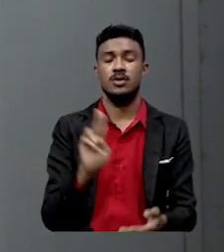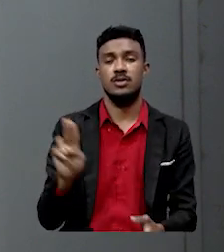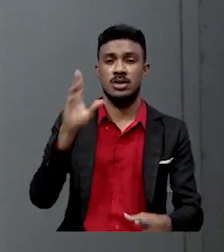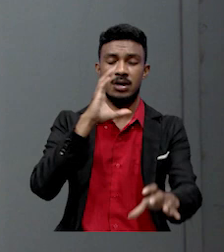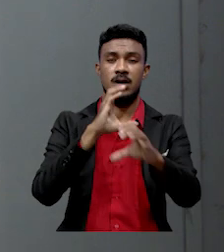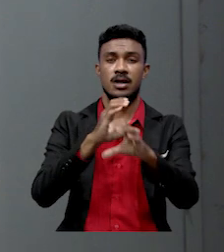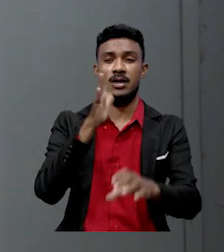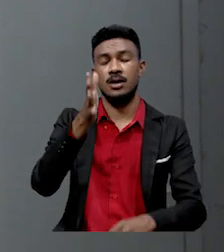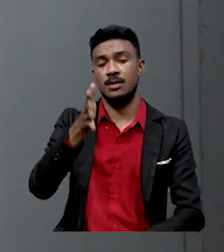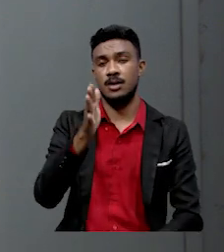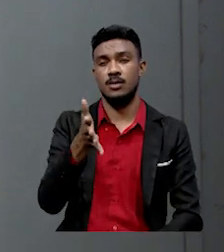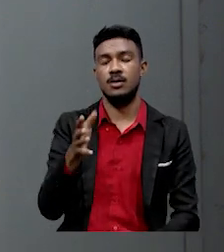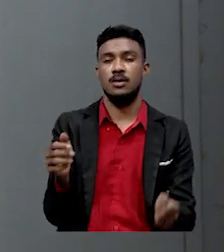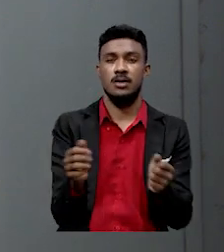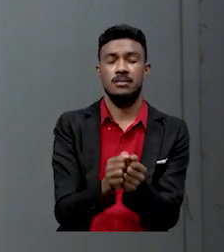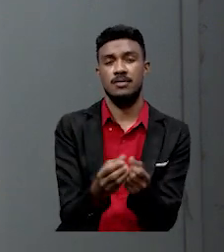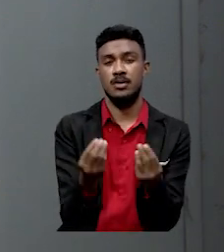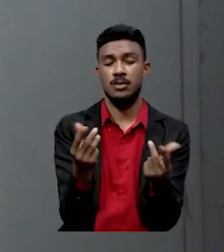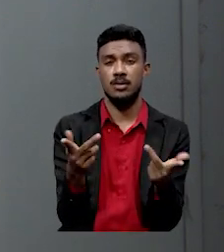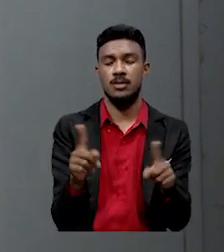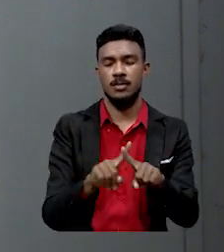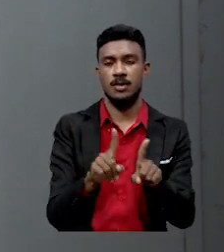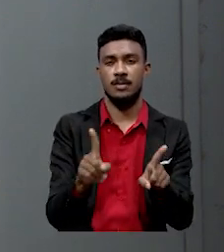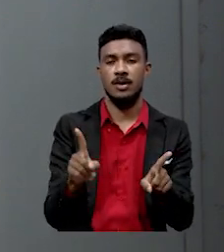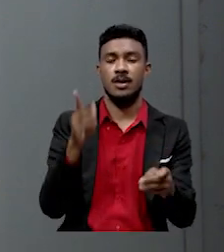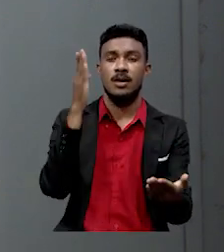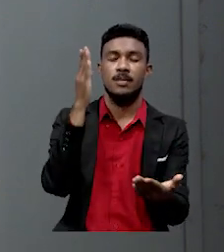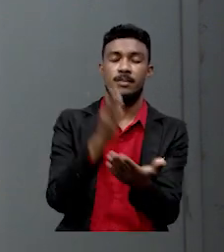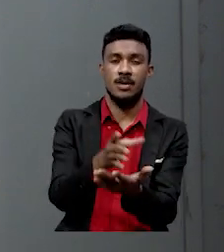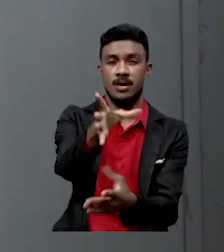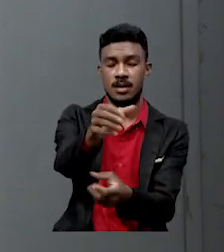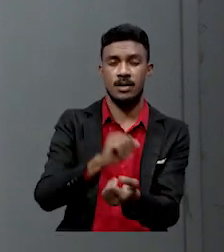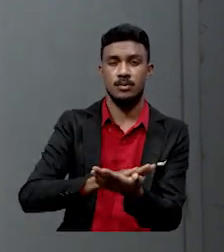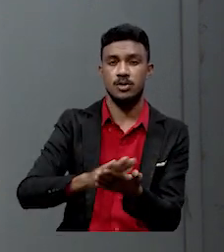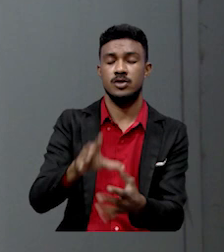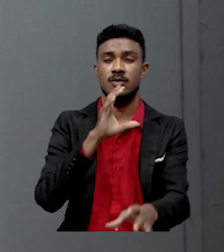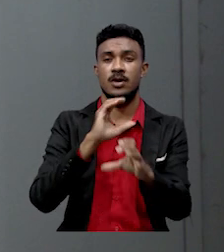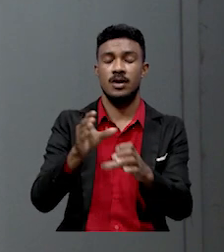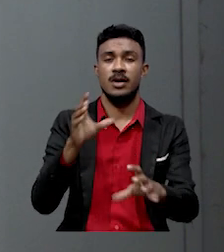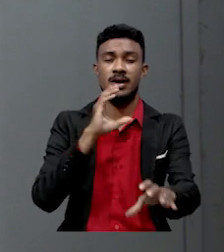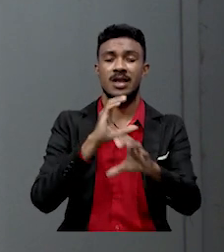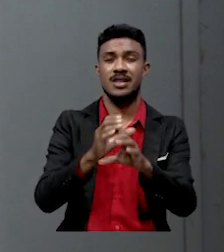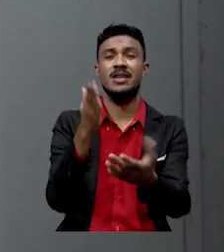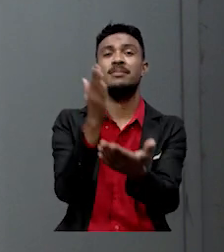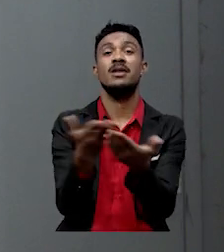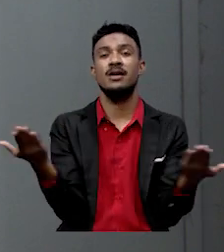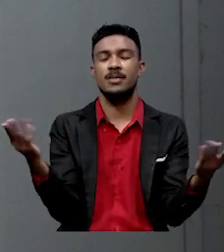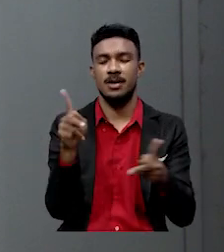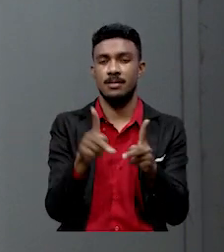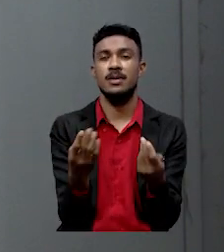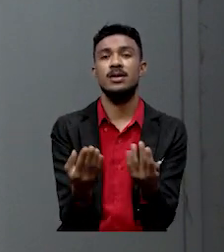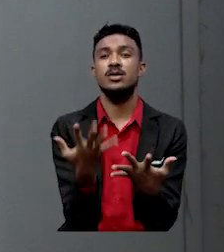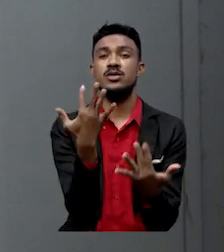nolu racing itu hodi para out foer. Quer dizer que careta ne para hena be em suru de depois tau ba